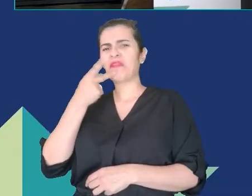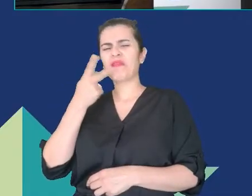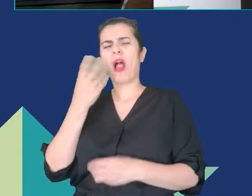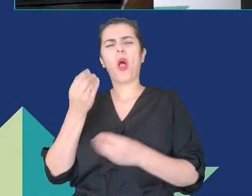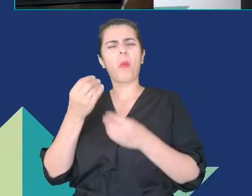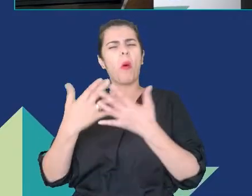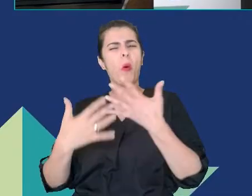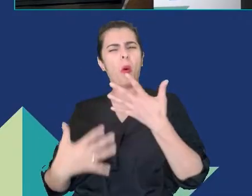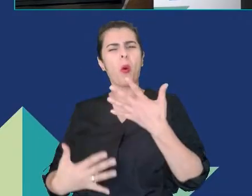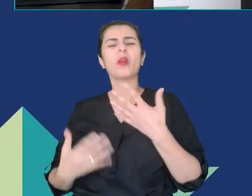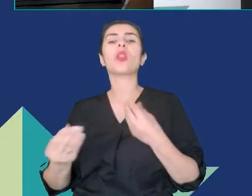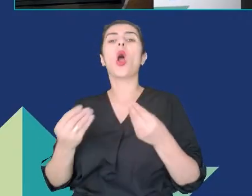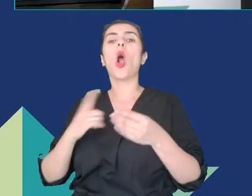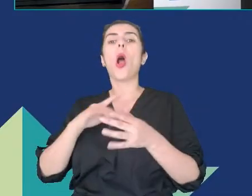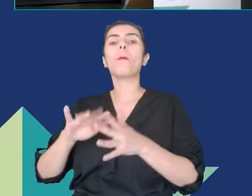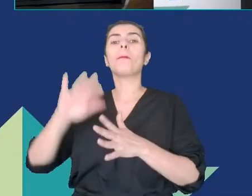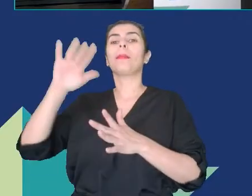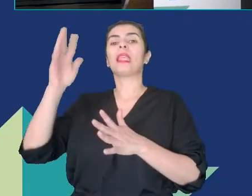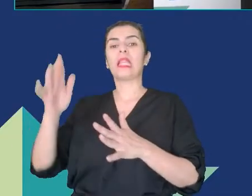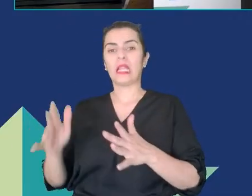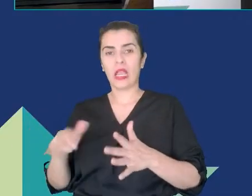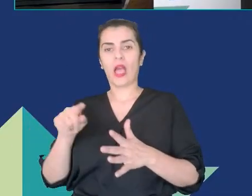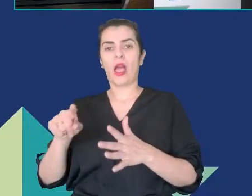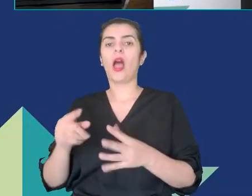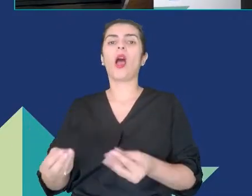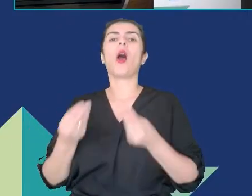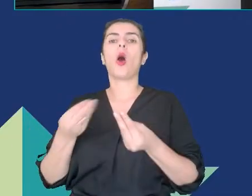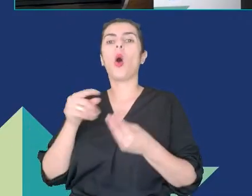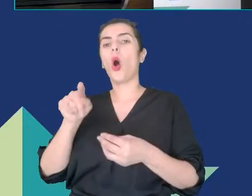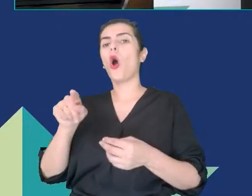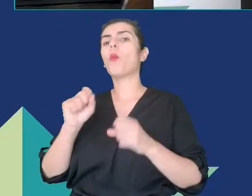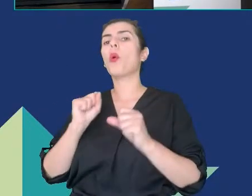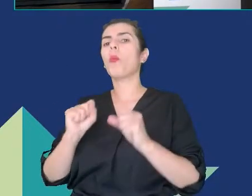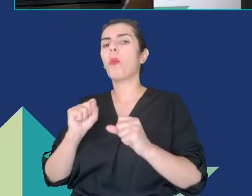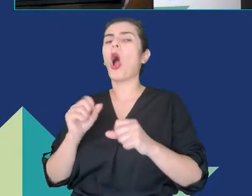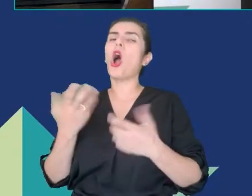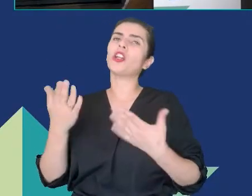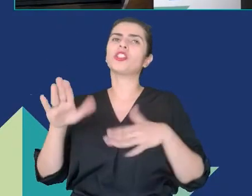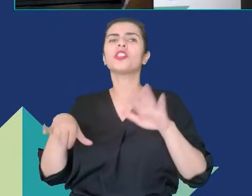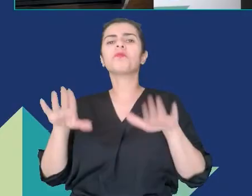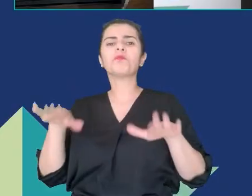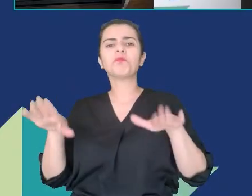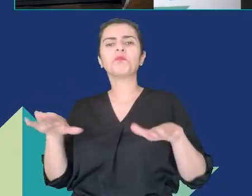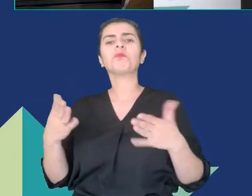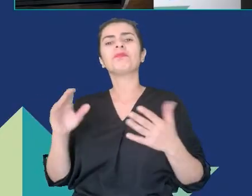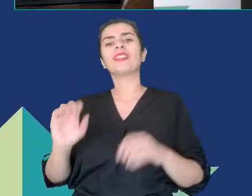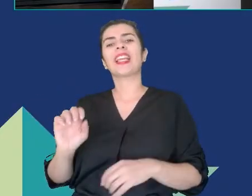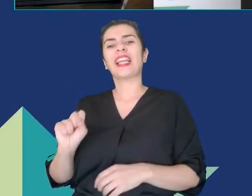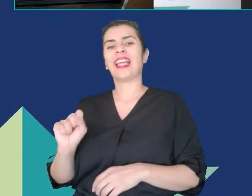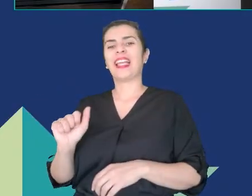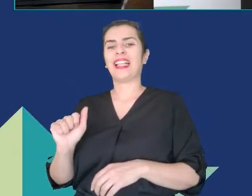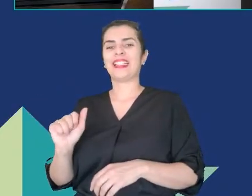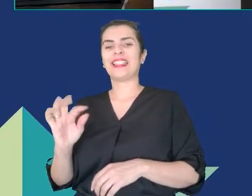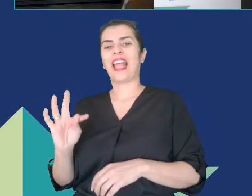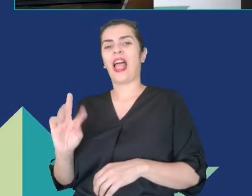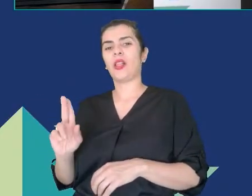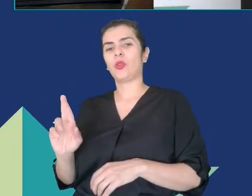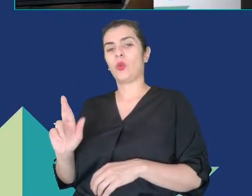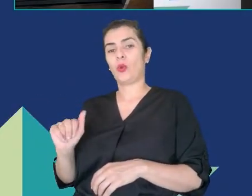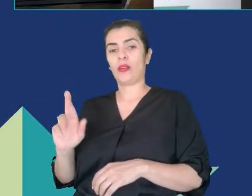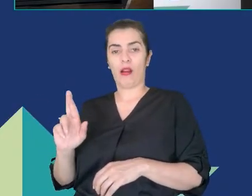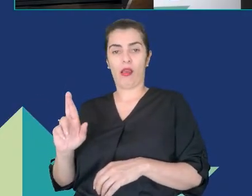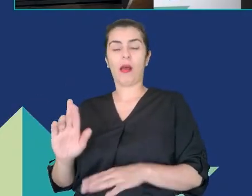estruturas de pilhas, né, elas podem em algum momento saturar, né? Mas aqui, pelo menos no